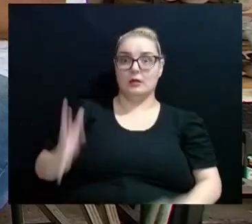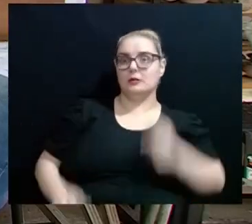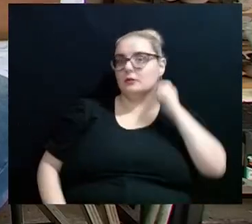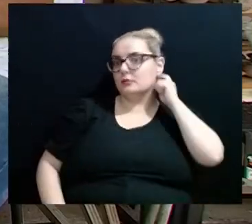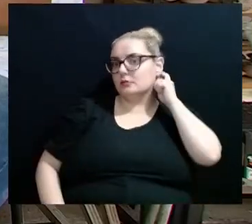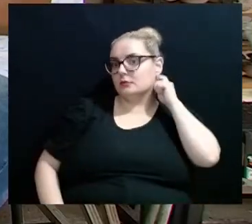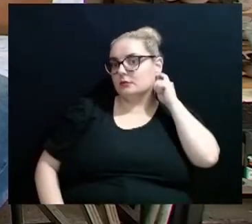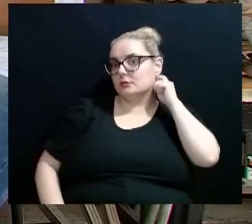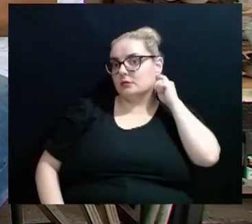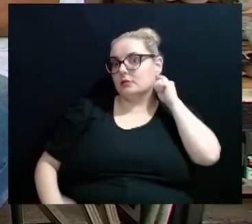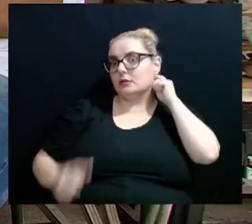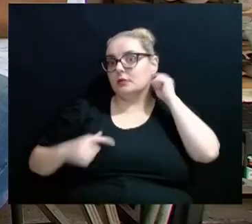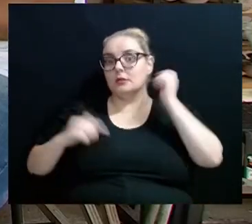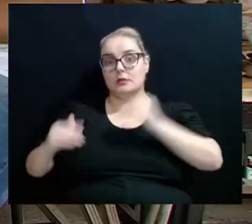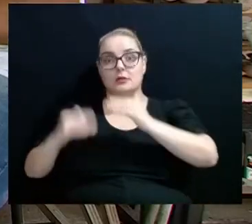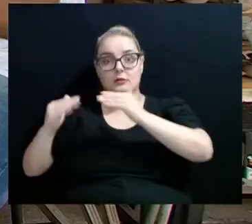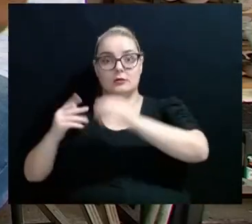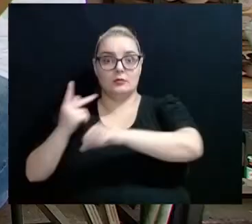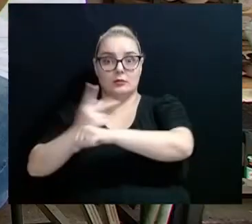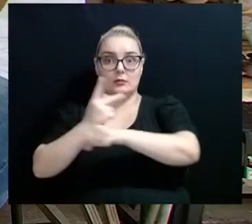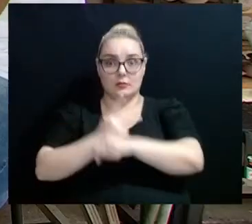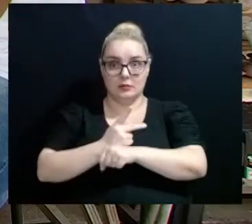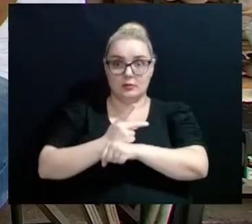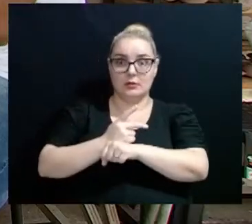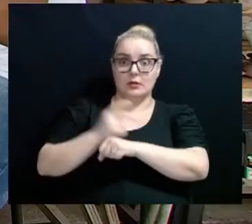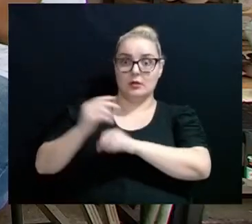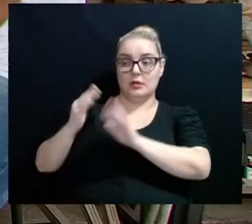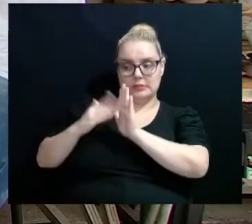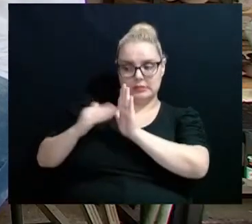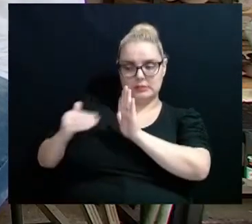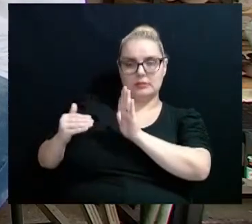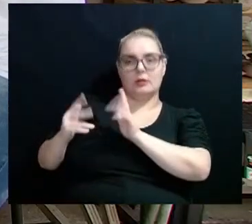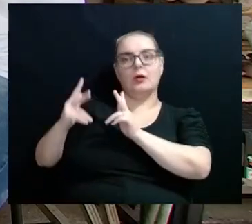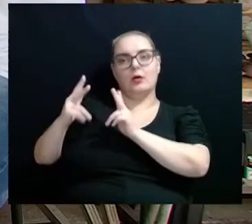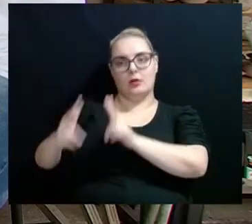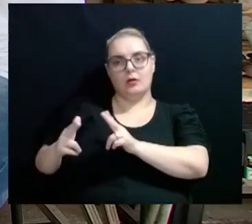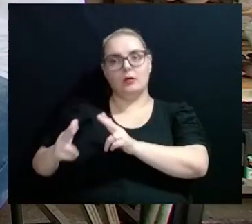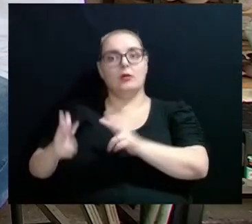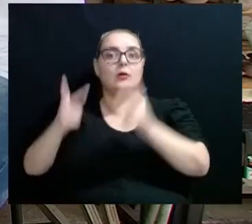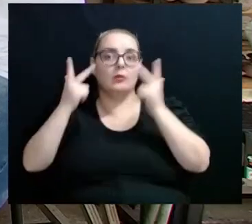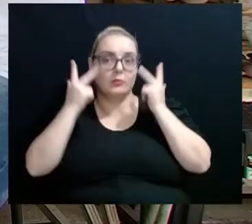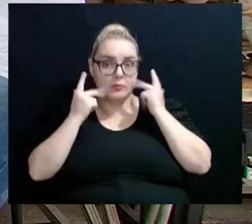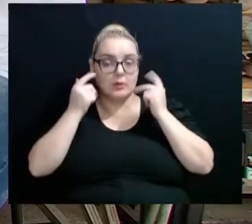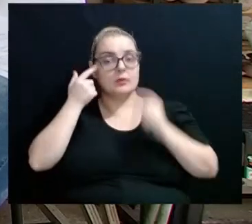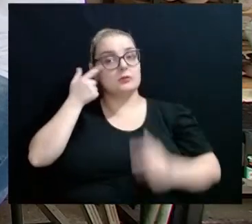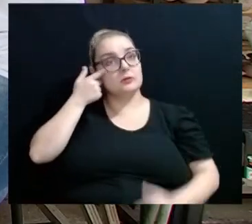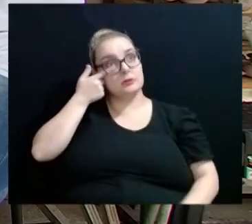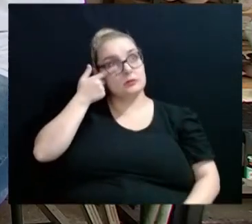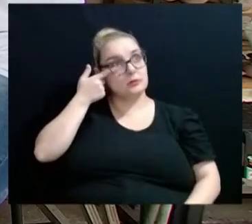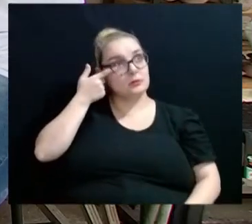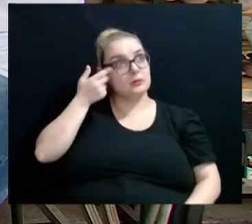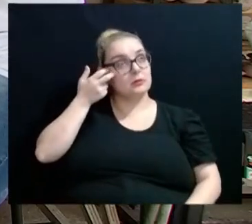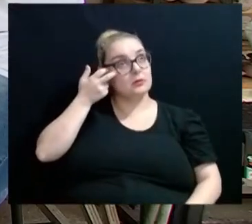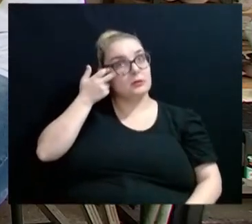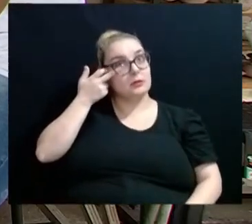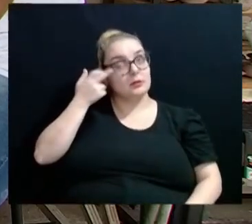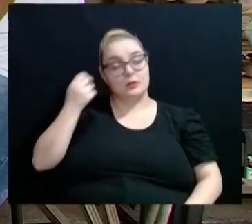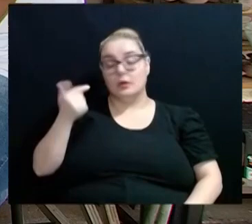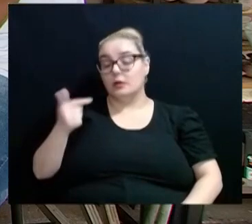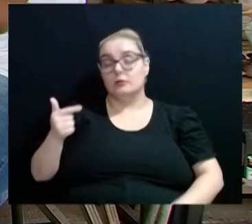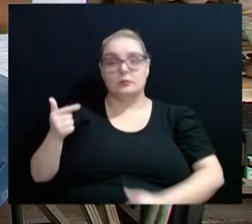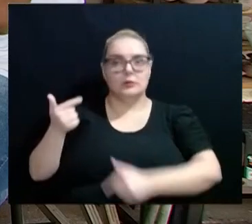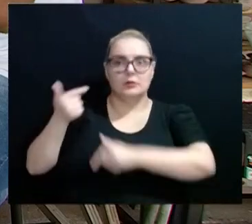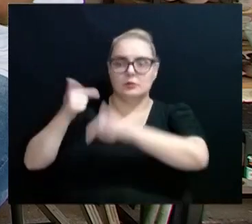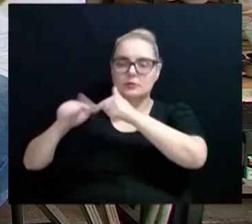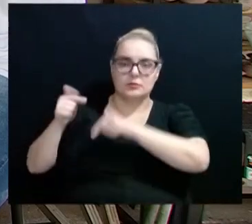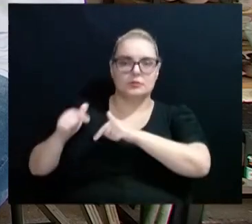é altíssimo o custo. Correto. Eu desenvolvi pedras que eu consigo atender esteticamente da mesma forma que é natural. Só que aí